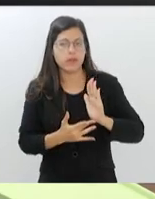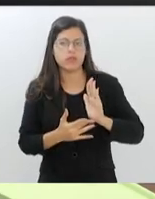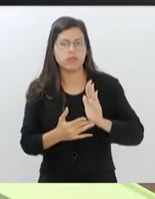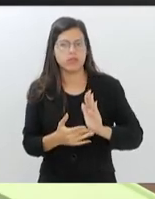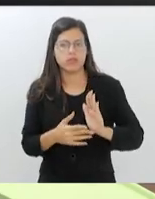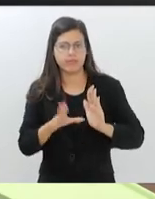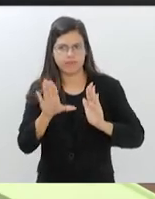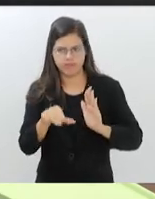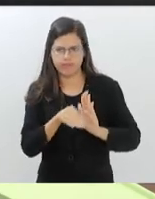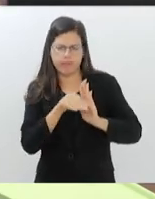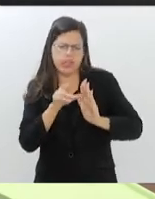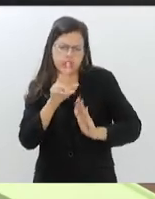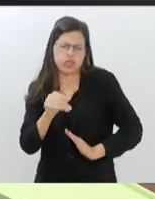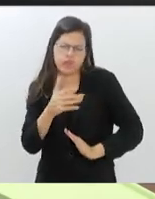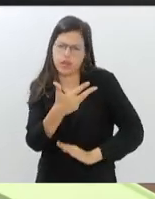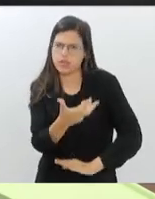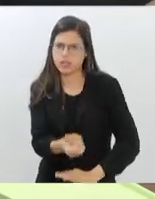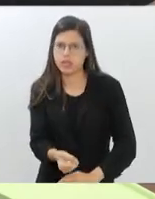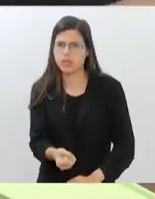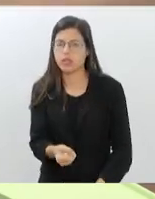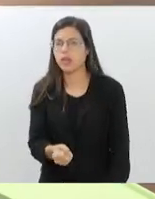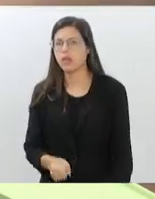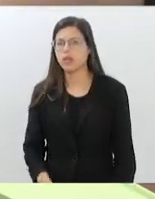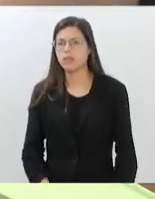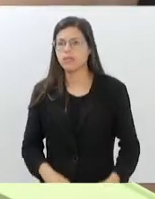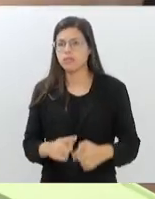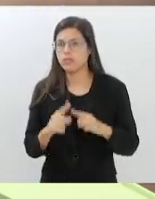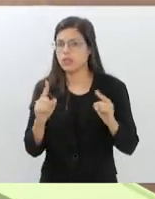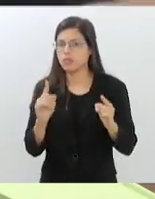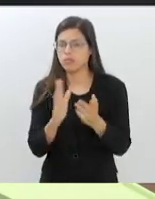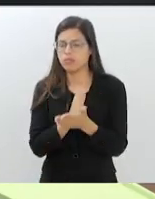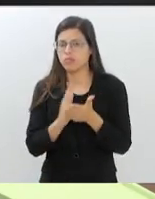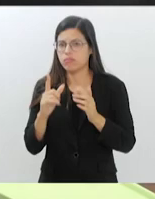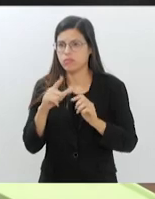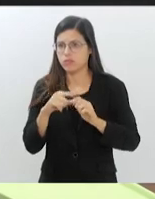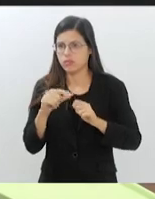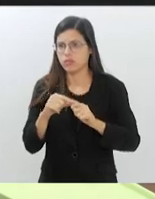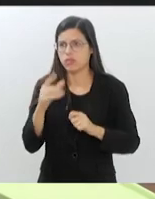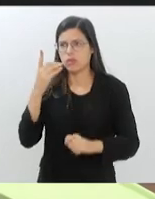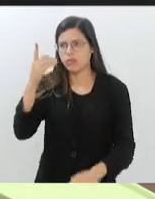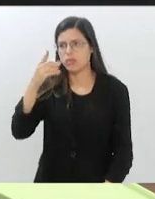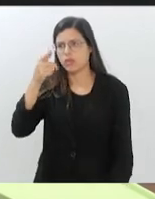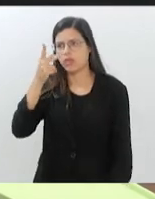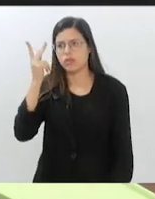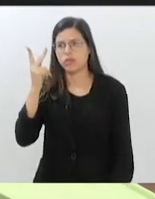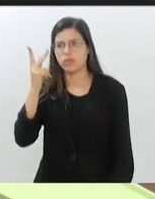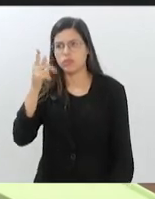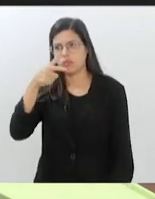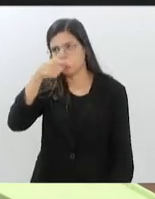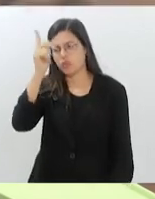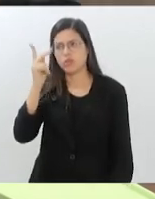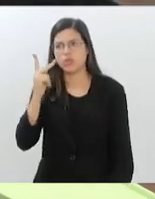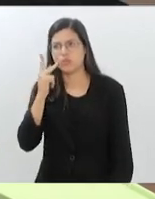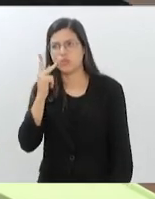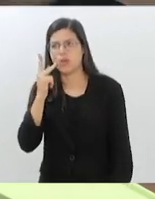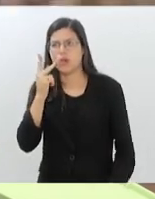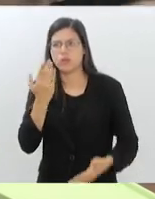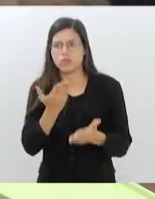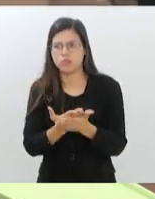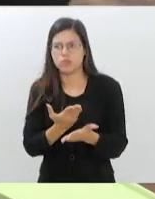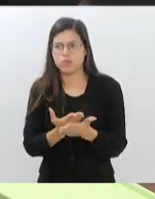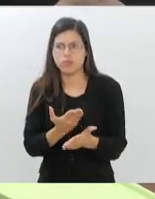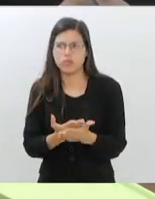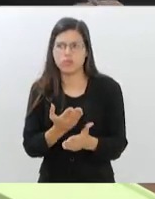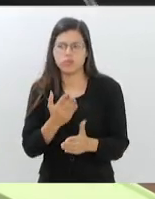mas só para dizer que a gente em alguns artigos o deputado mpal no atitud hoje vai ver aqui a gente eh a gente